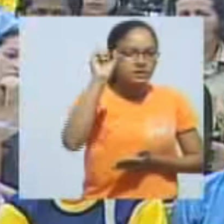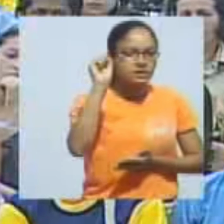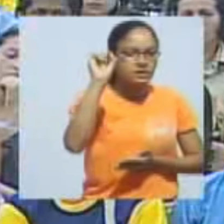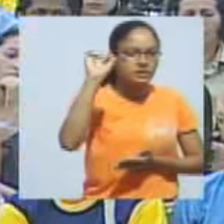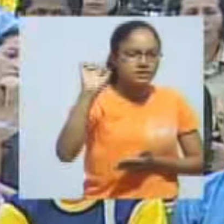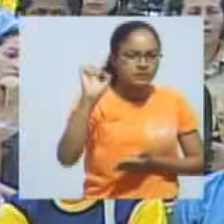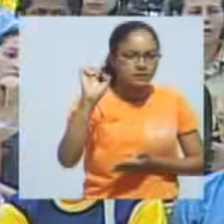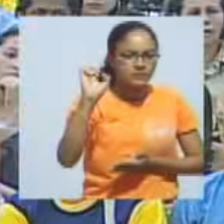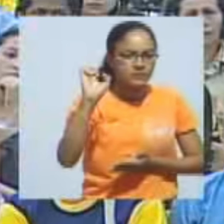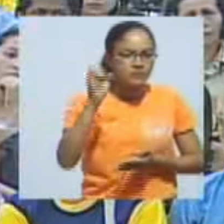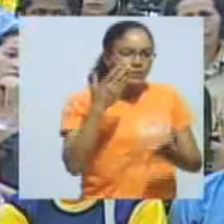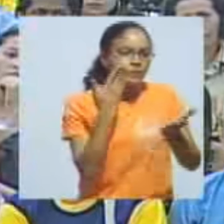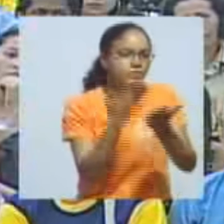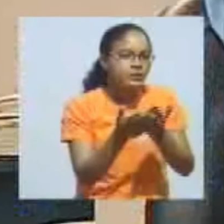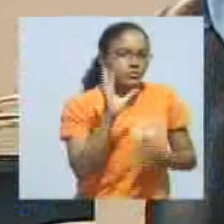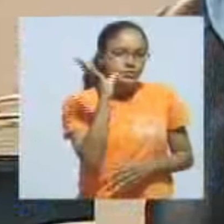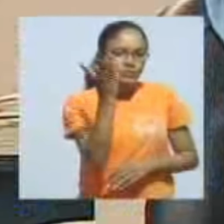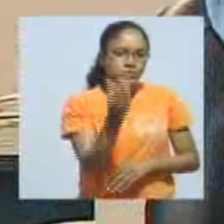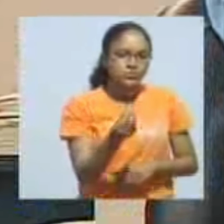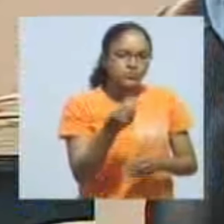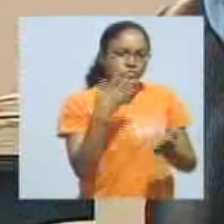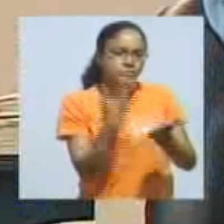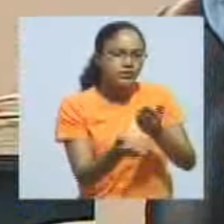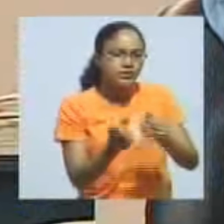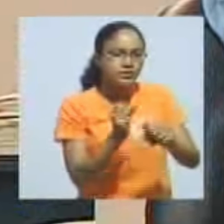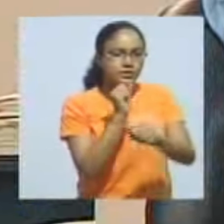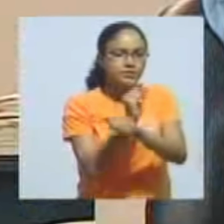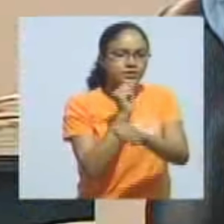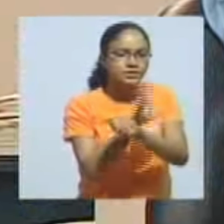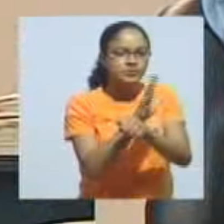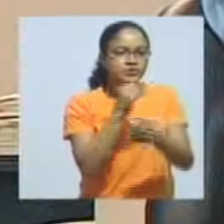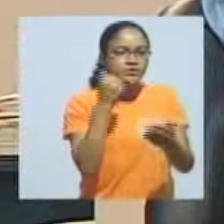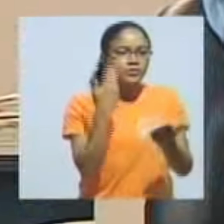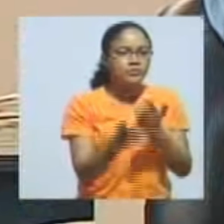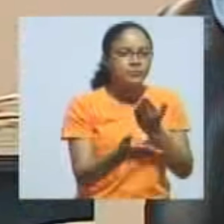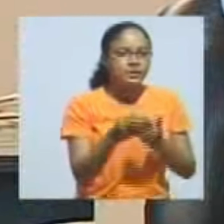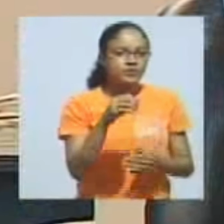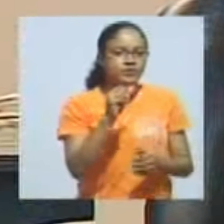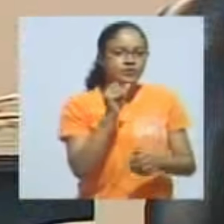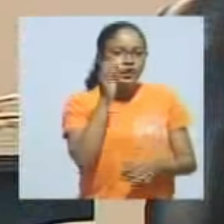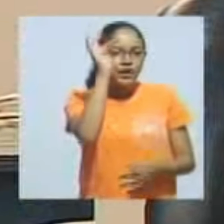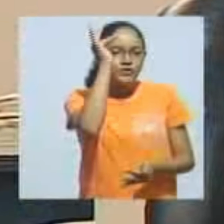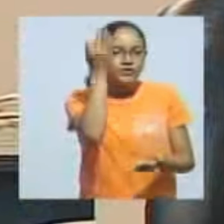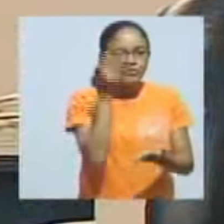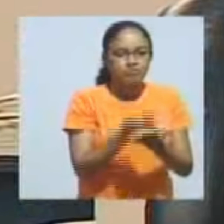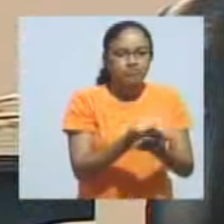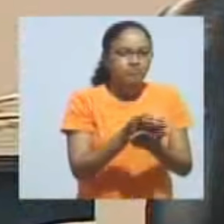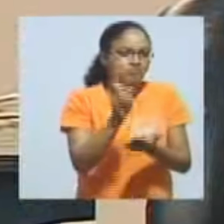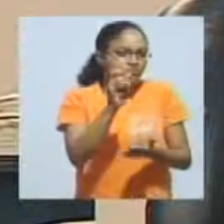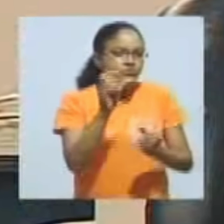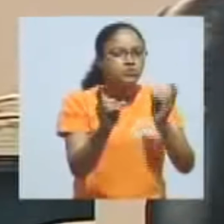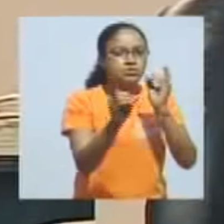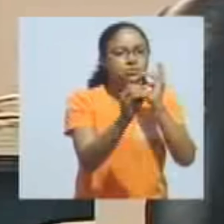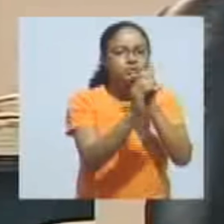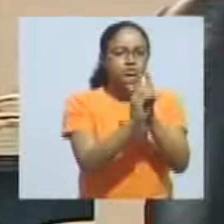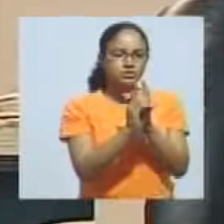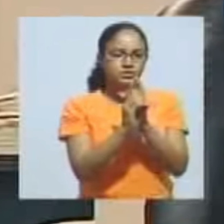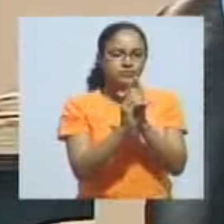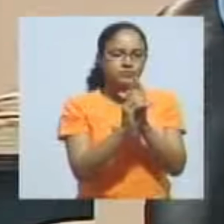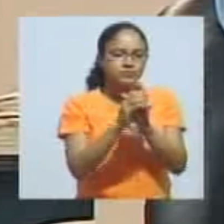vai perdendo tudo, perdendo a esperança, perdendo a fé, que não acha